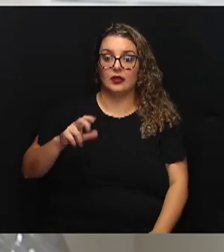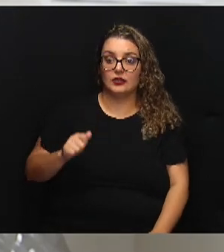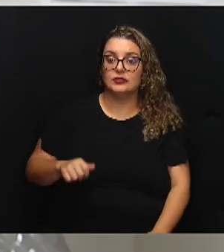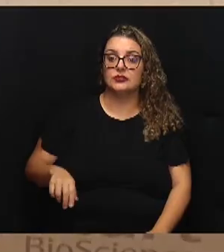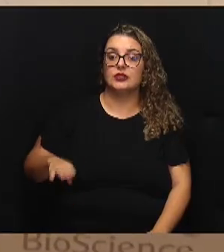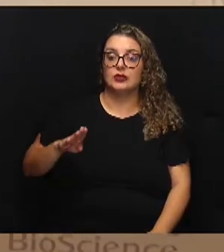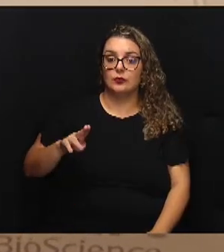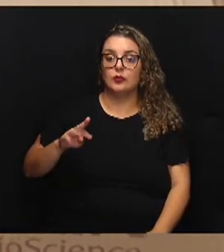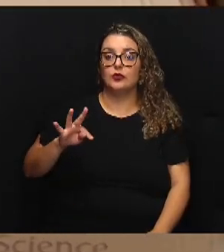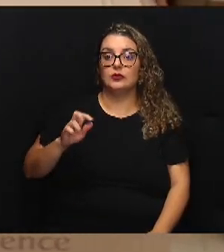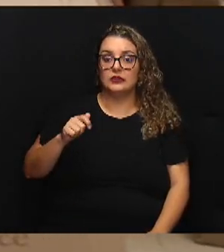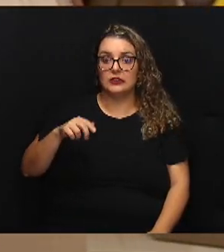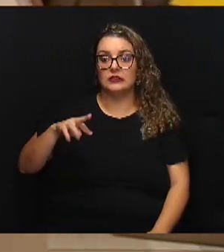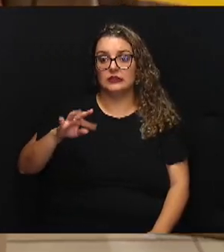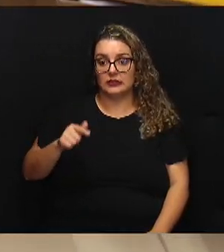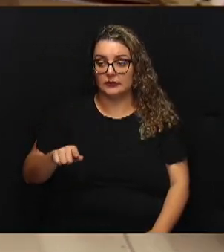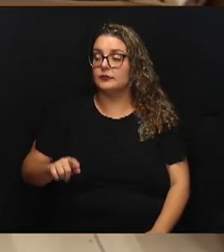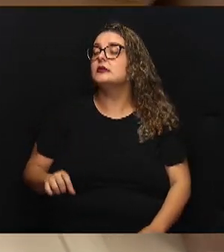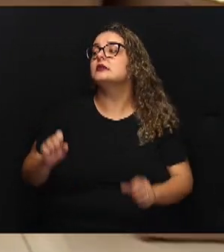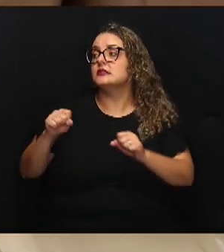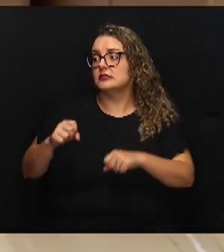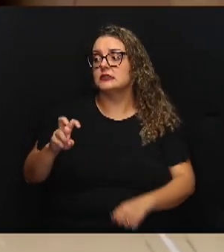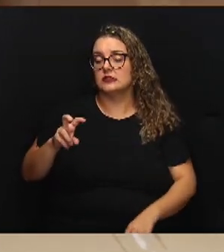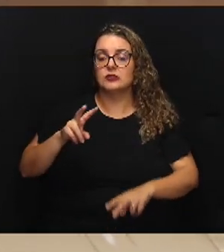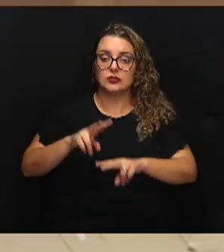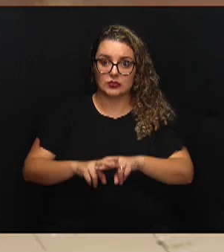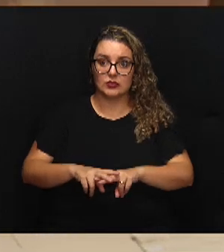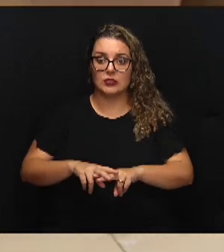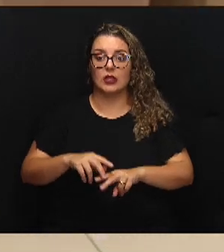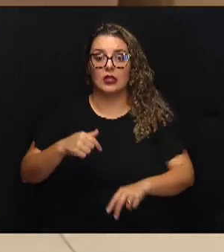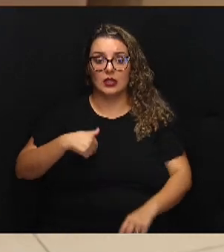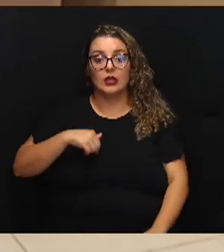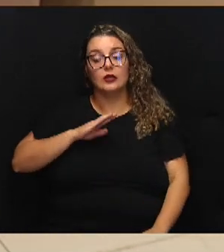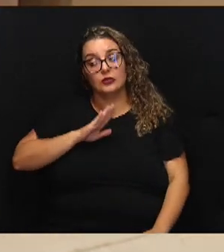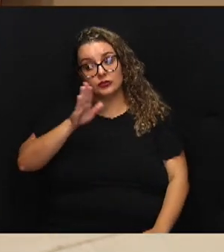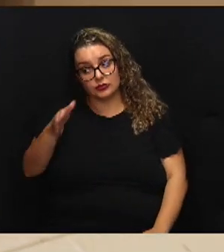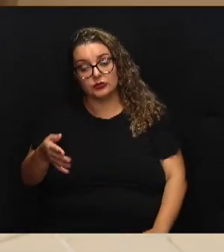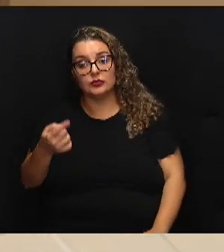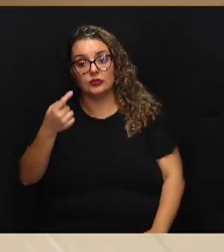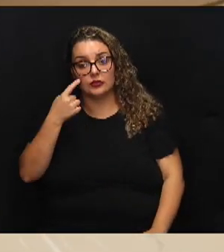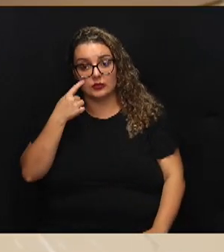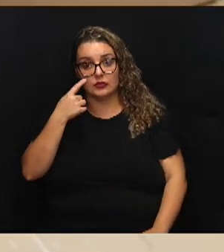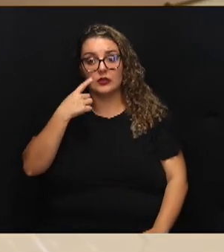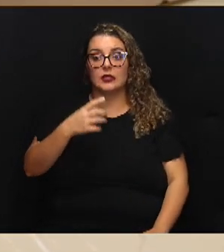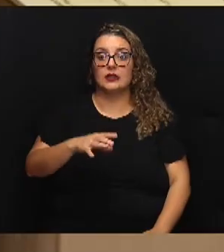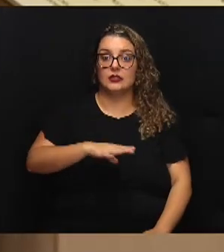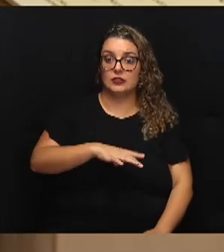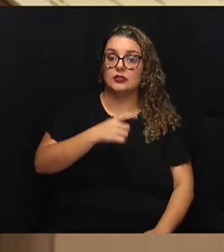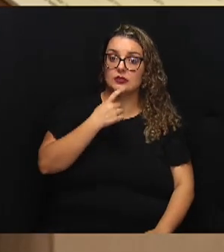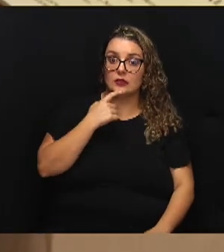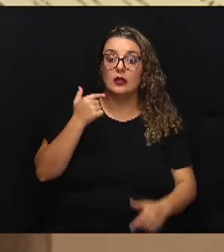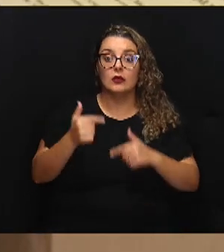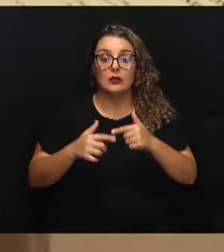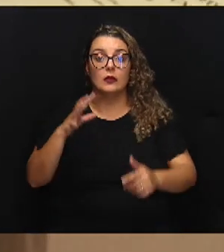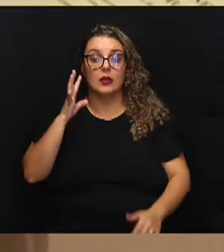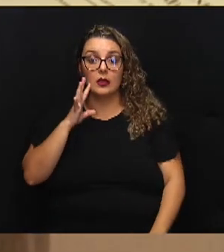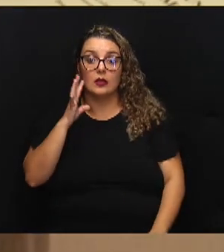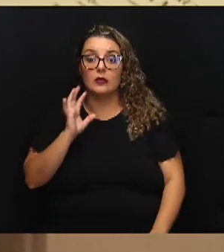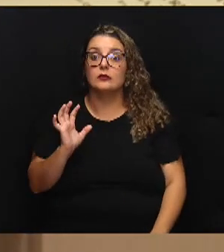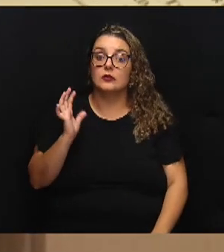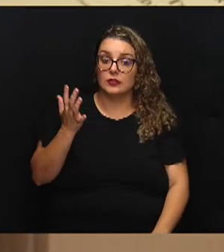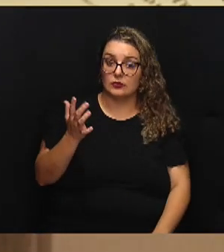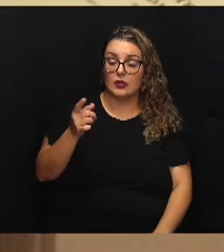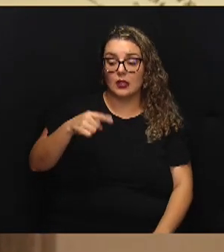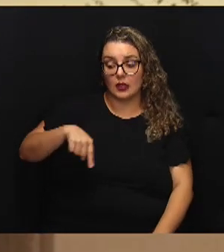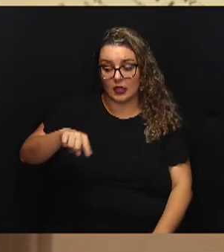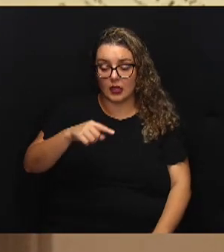5 penitenciárias nesse momento. Inclusive eu já fui conhecer a penitenciária de Campinas, então é um trabalho bastante legal que acontece, elas